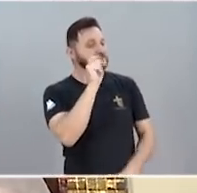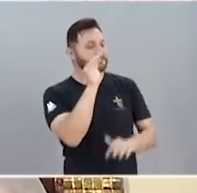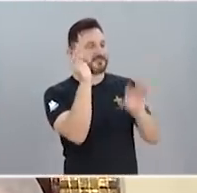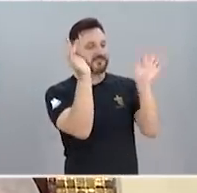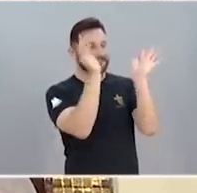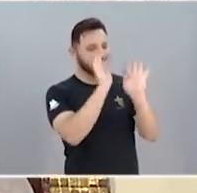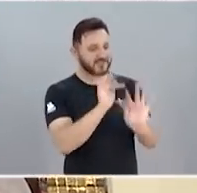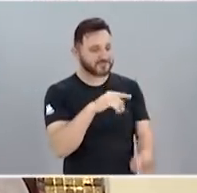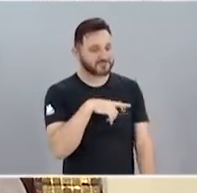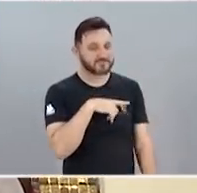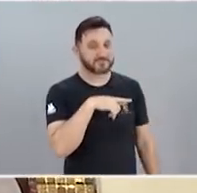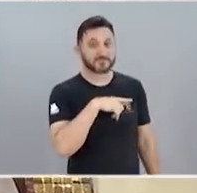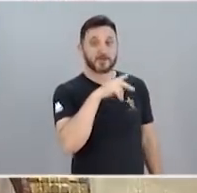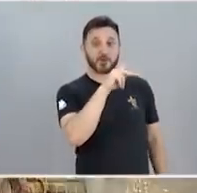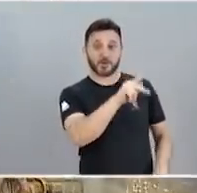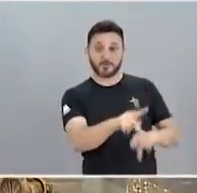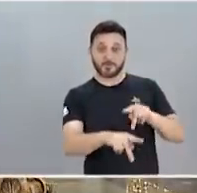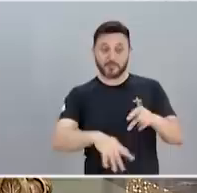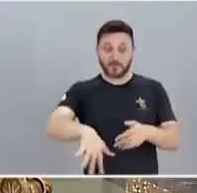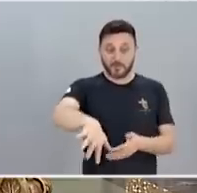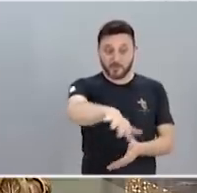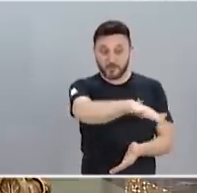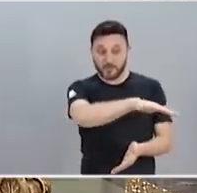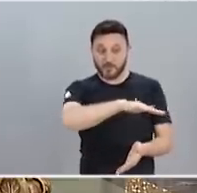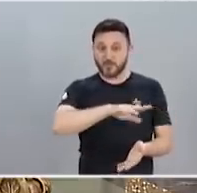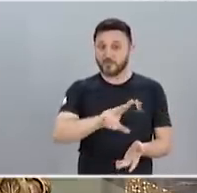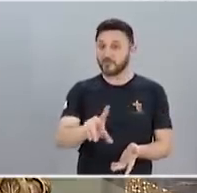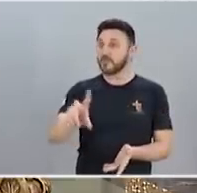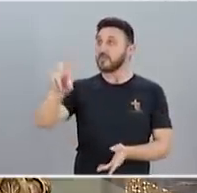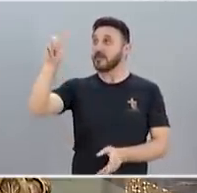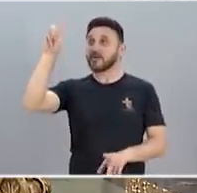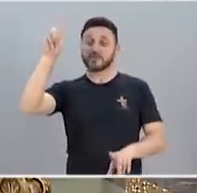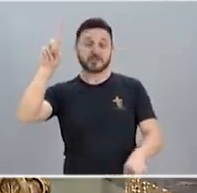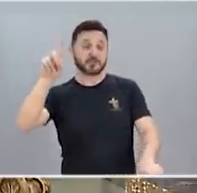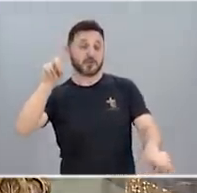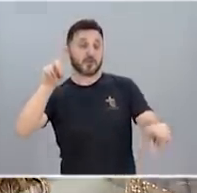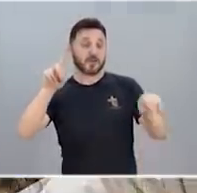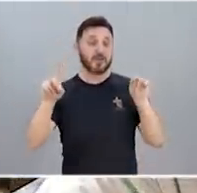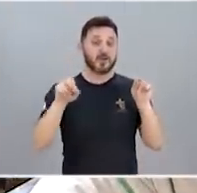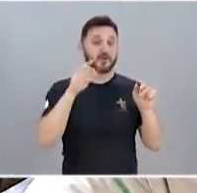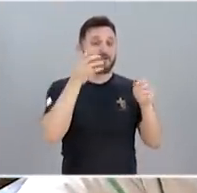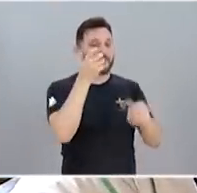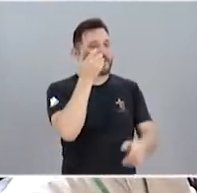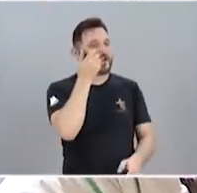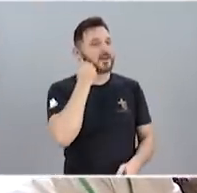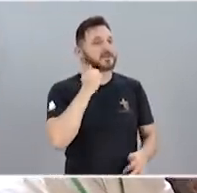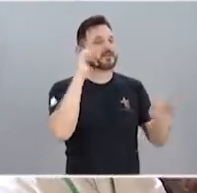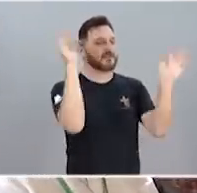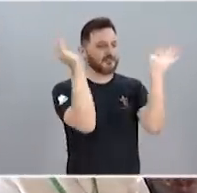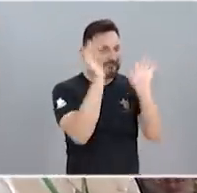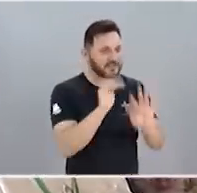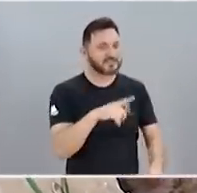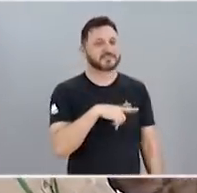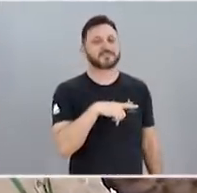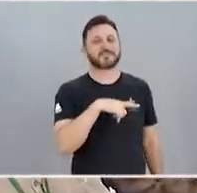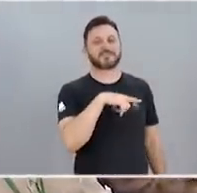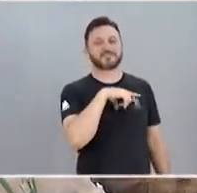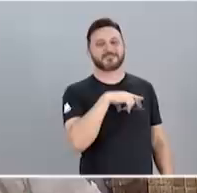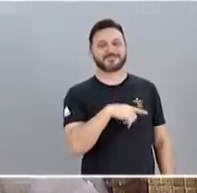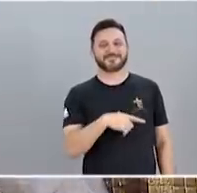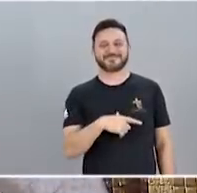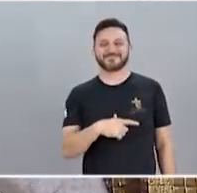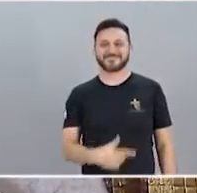herança. Feliz o povo que o Senhor escolheu por sua